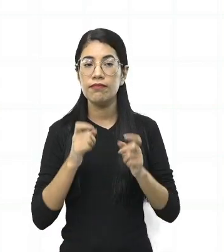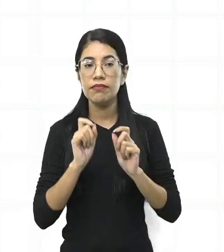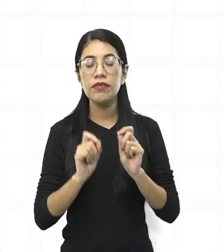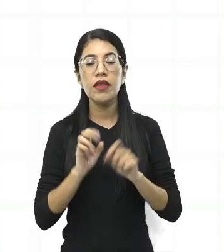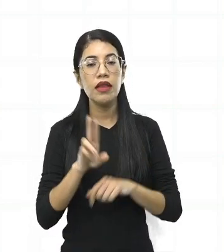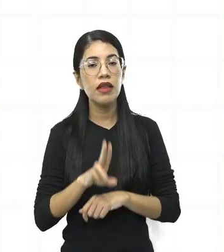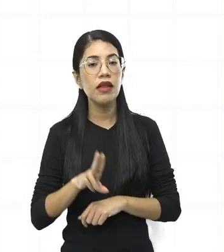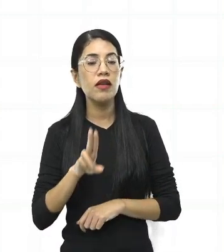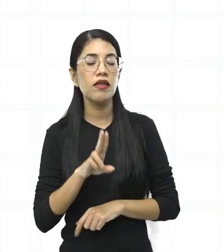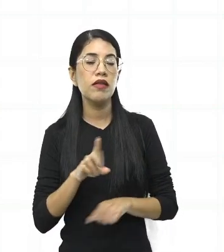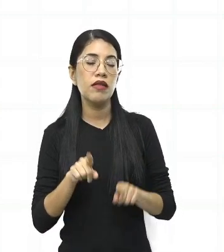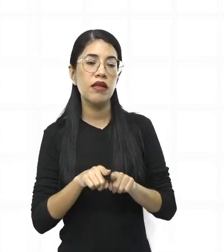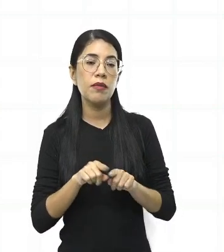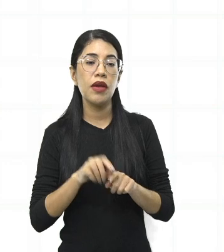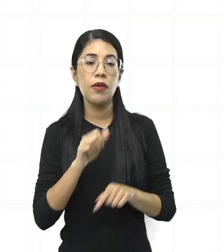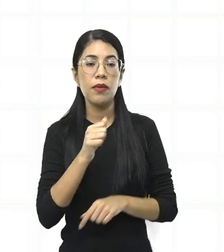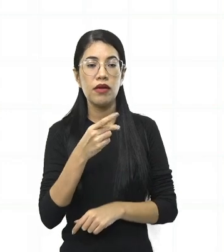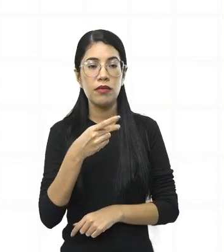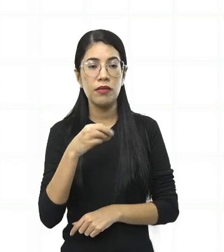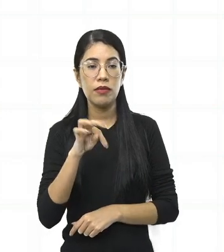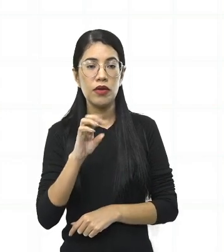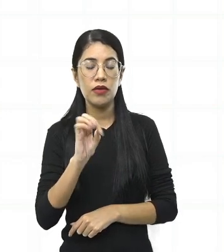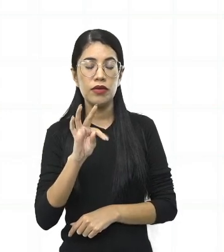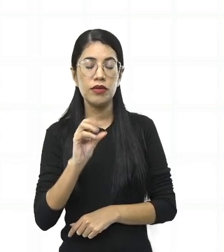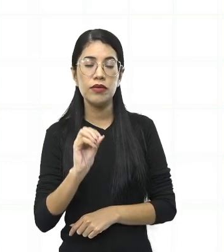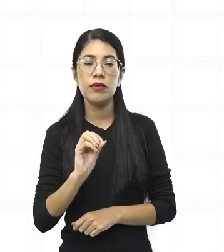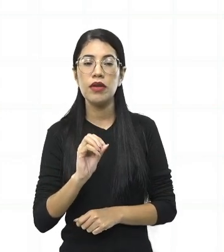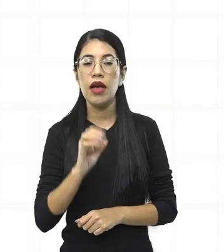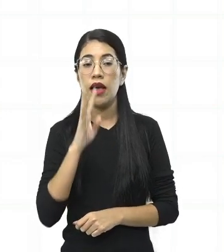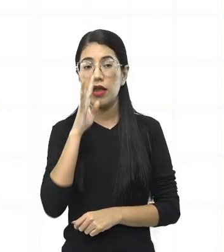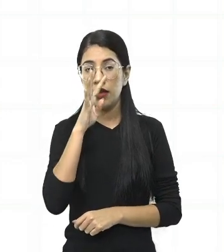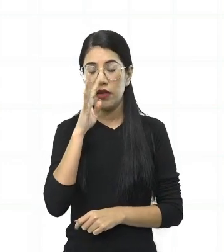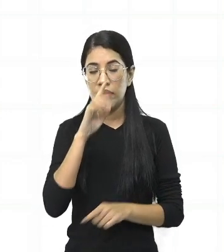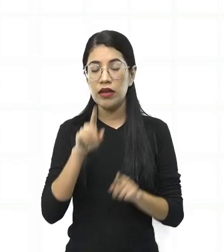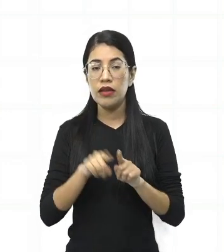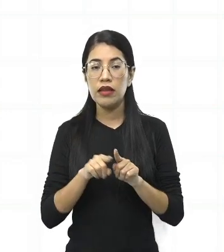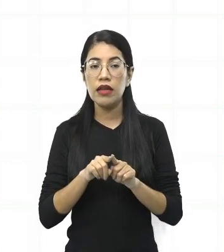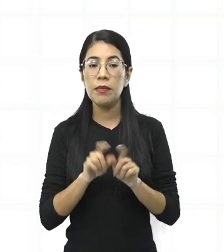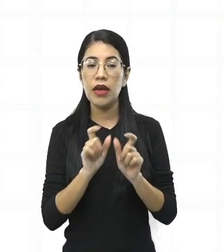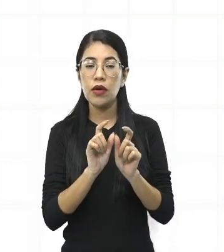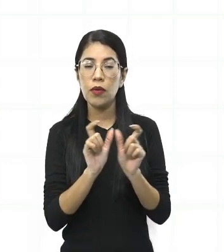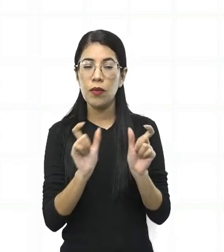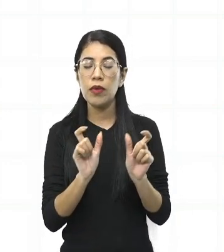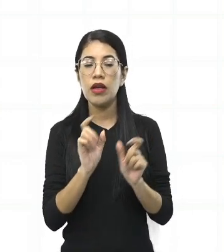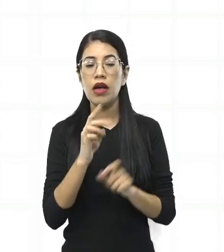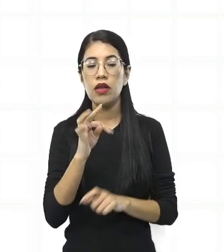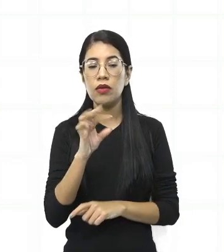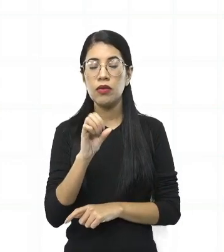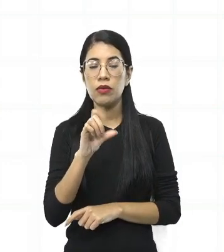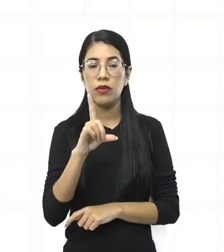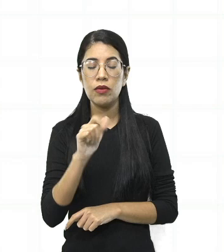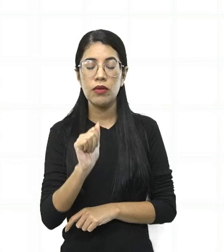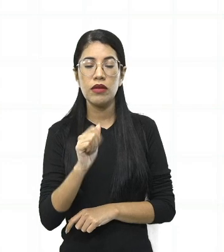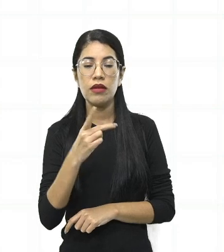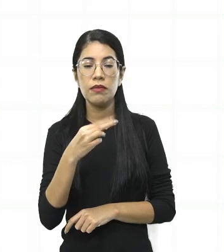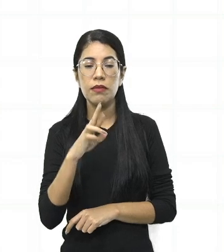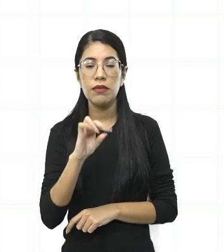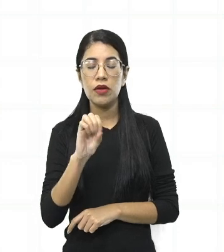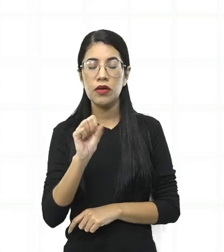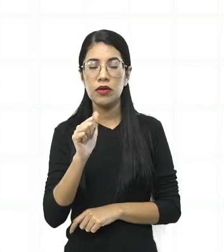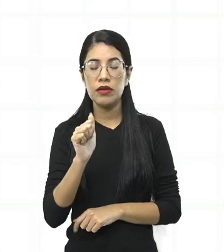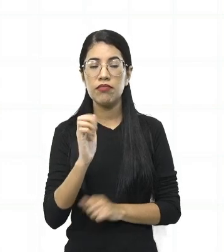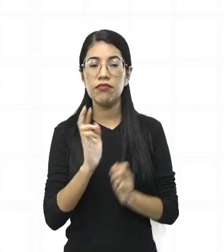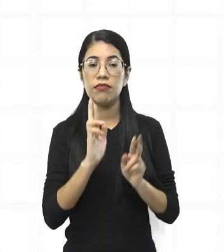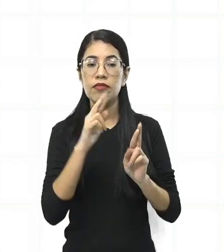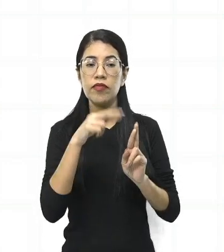ele utilizou o aposto atrevida e toda prosa para retomar, para se